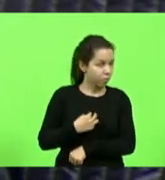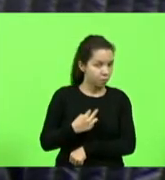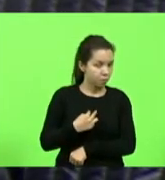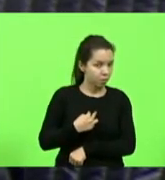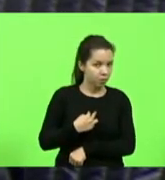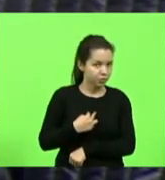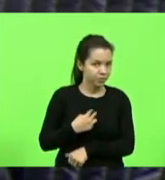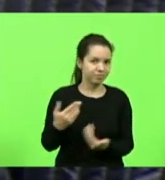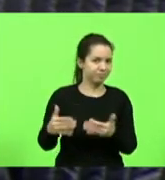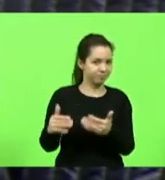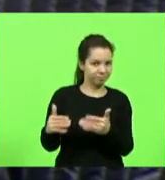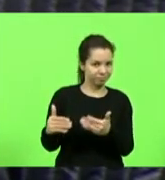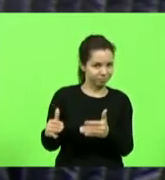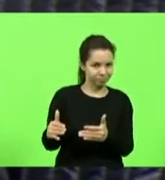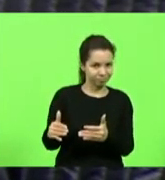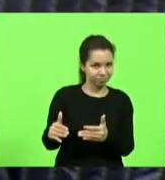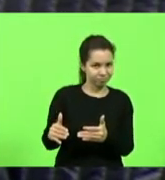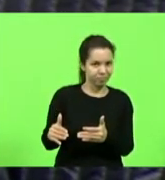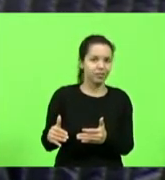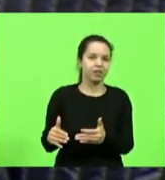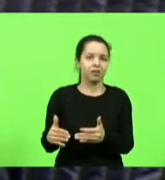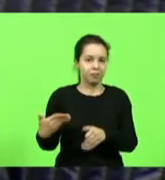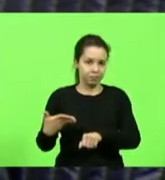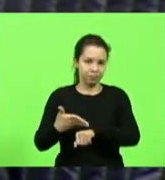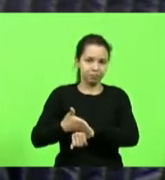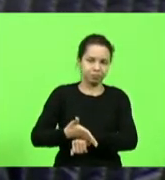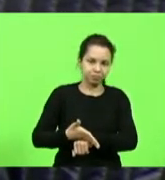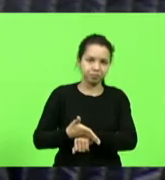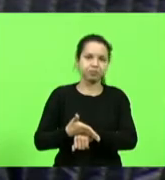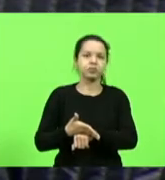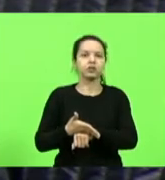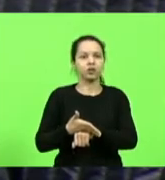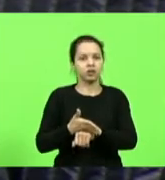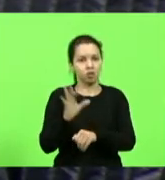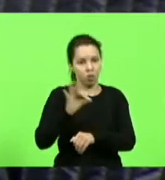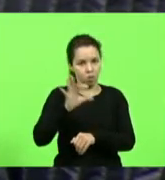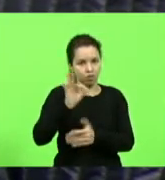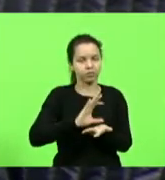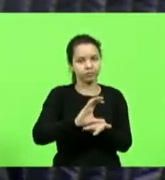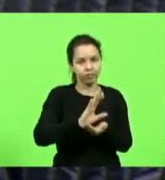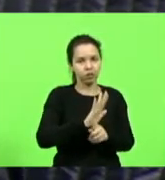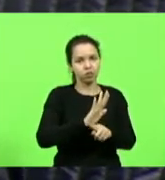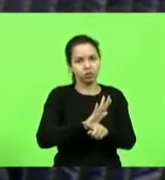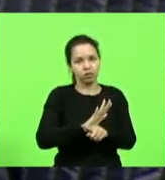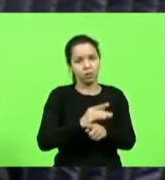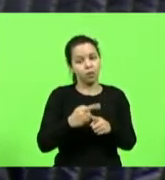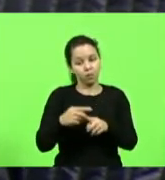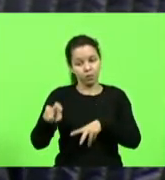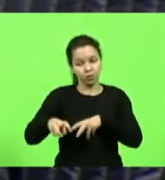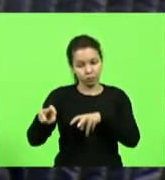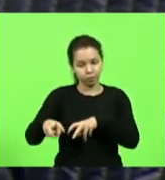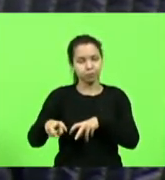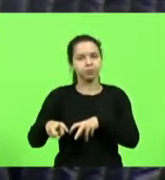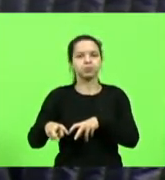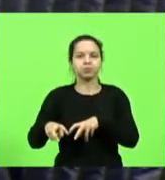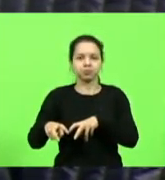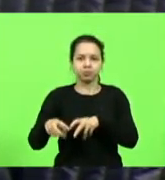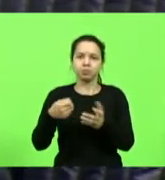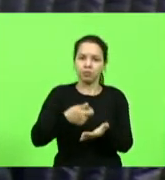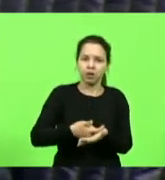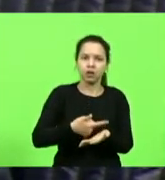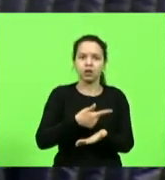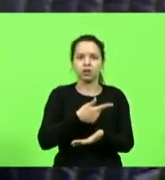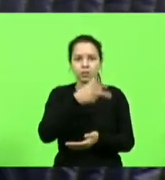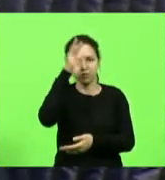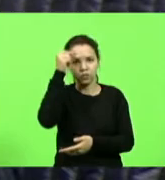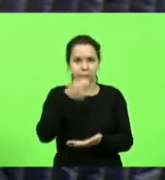de entrar com a sua cota à parte, porque os produtores entram, as prefeituras entram, o Estado não pode se